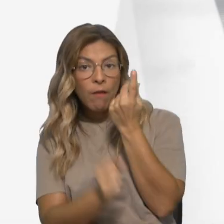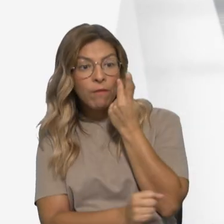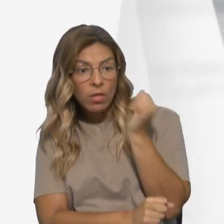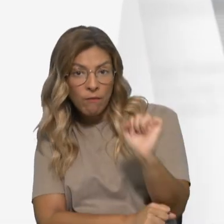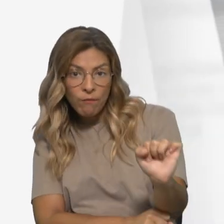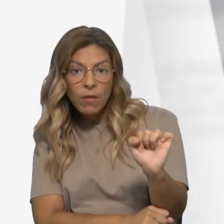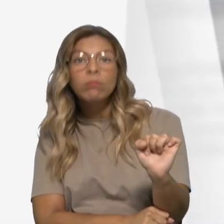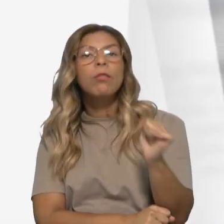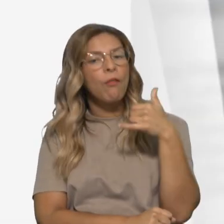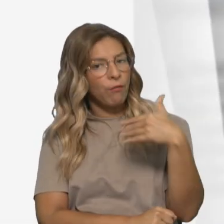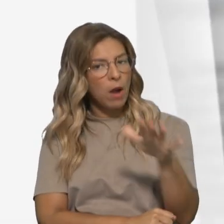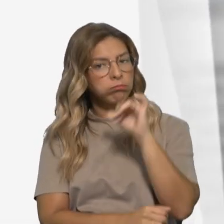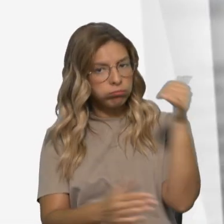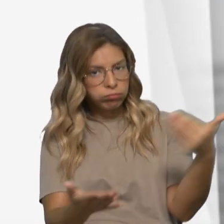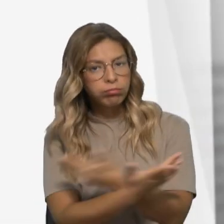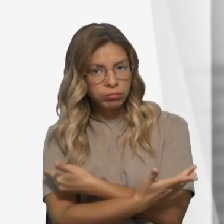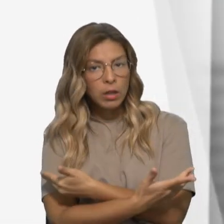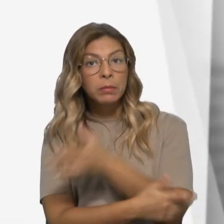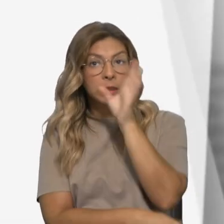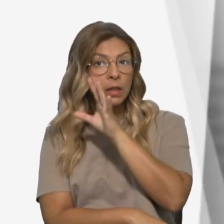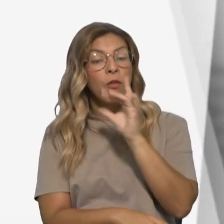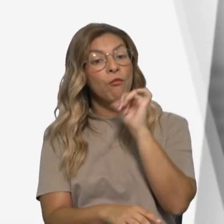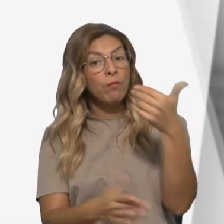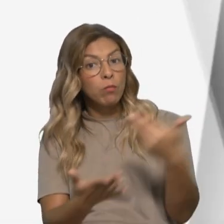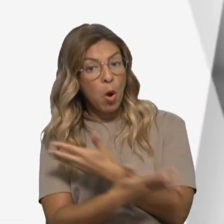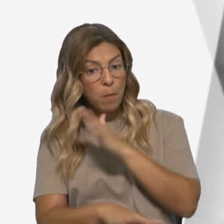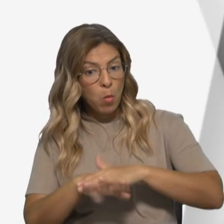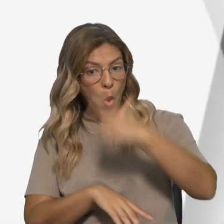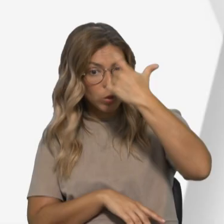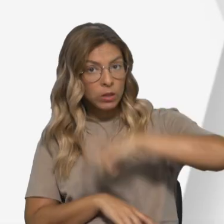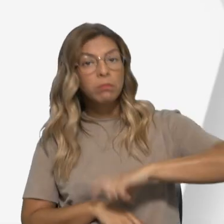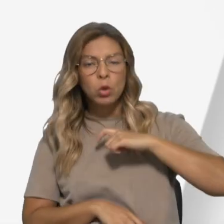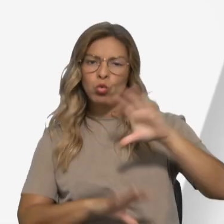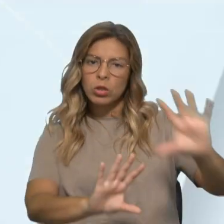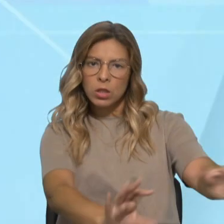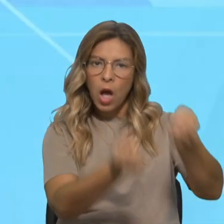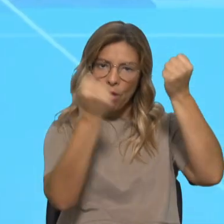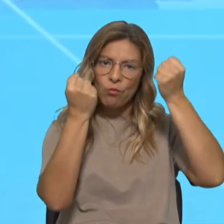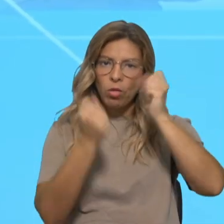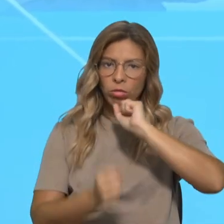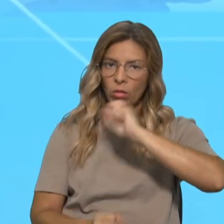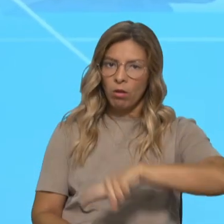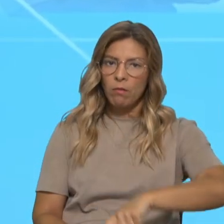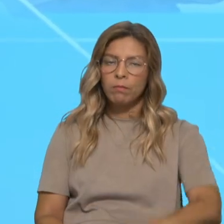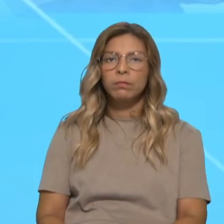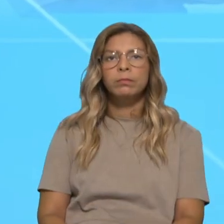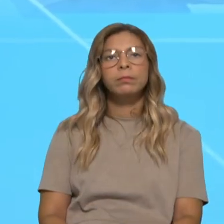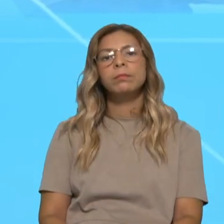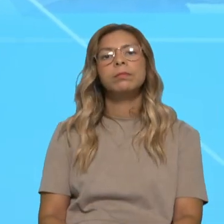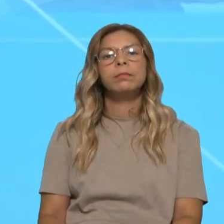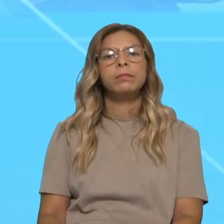perdê-la, mas quem perder a sua vida por minha causa, salvá-la-á.